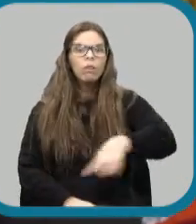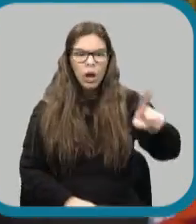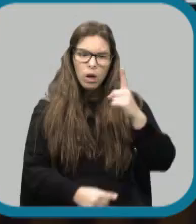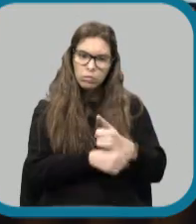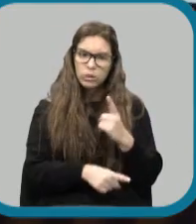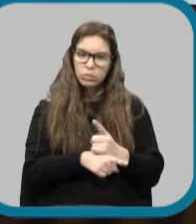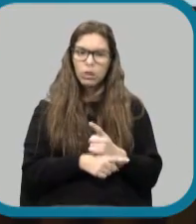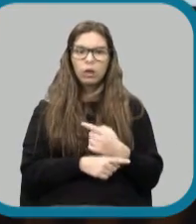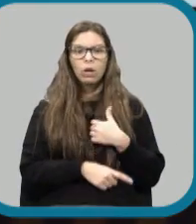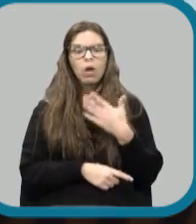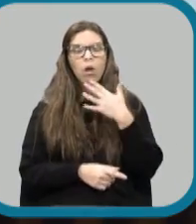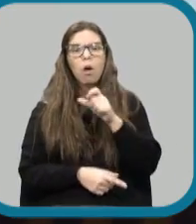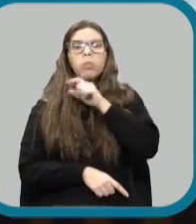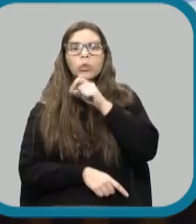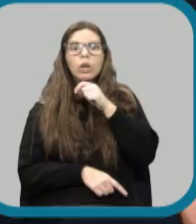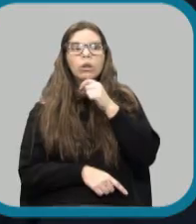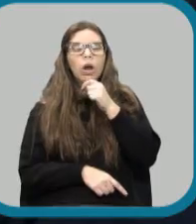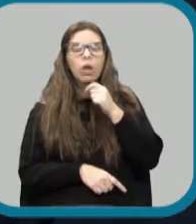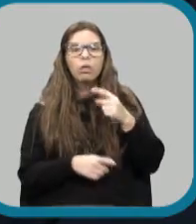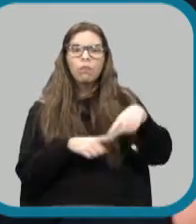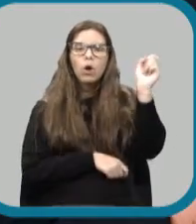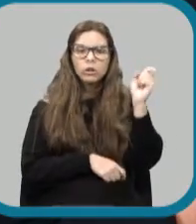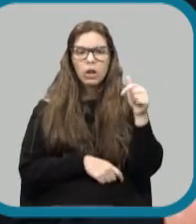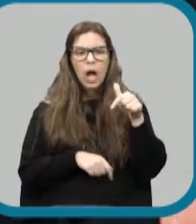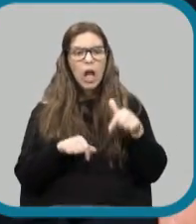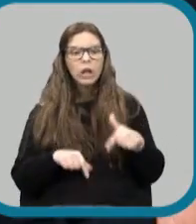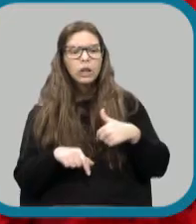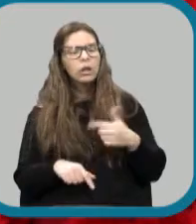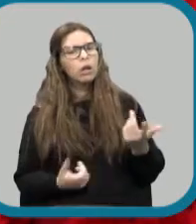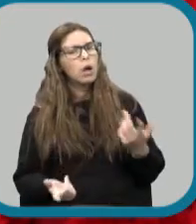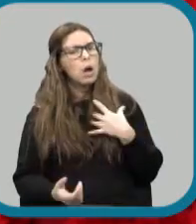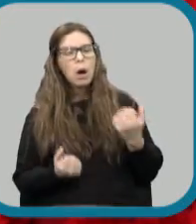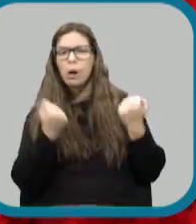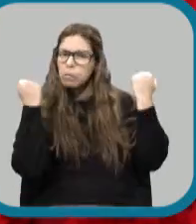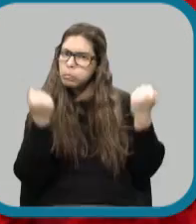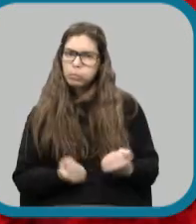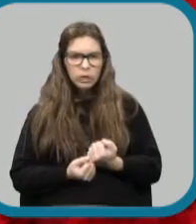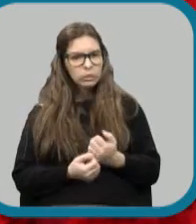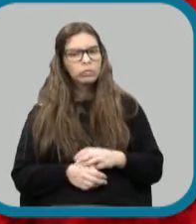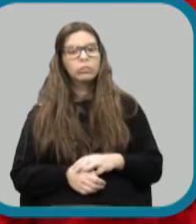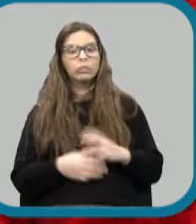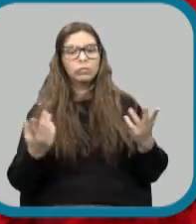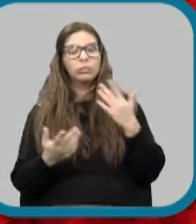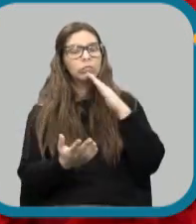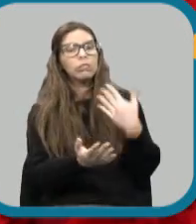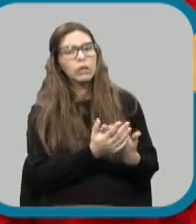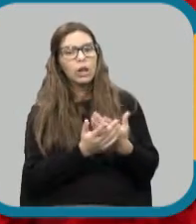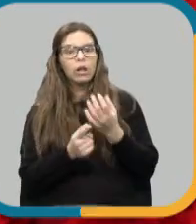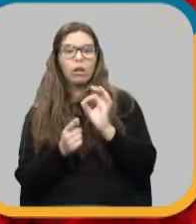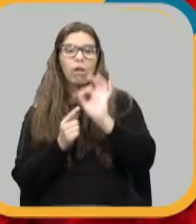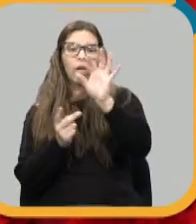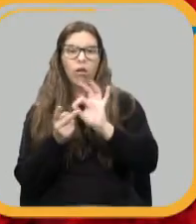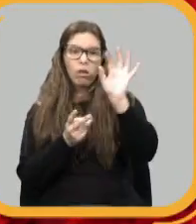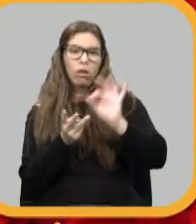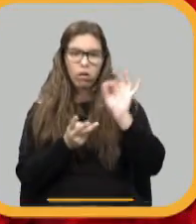porque não querem deixar escapar aquela oportunidade. Nós em Portugal ainda não somos assim. E na prática as Chicas Poderosas oferecem mecanismos